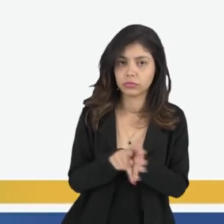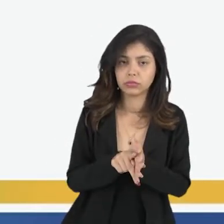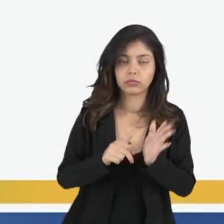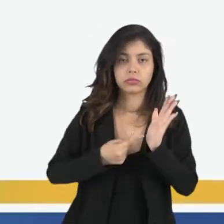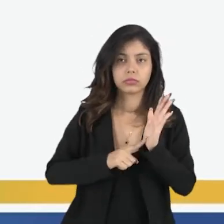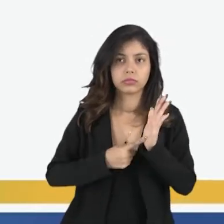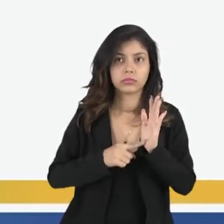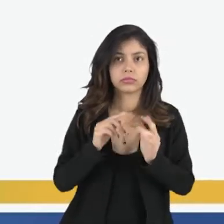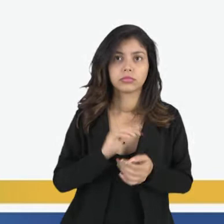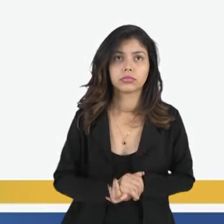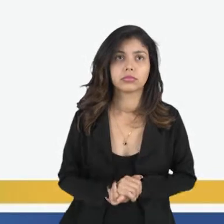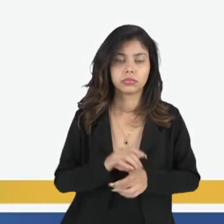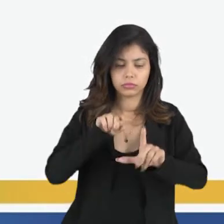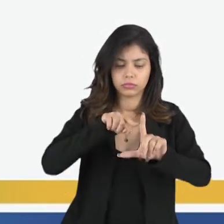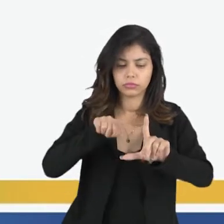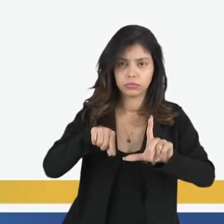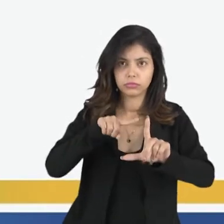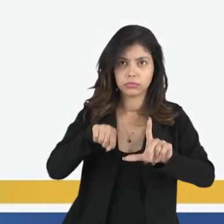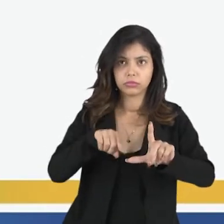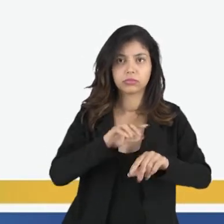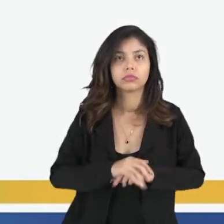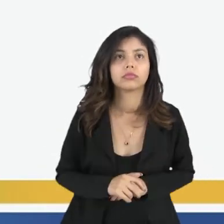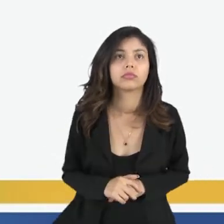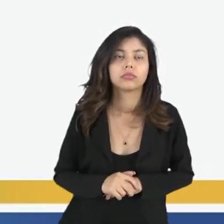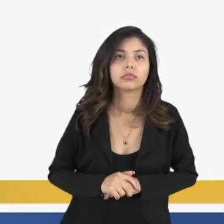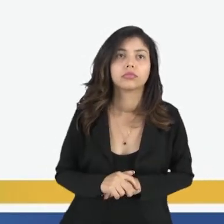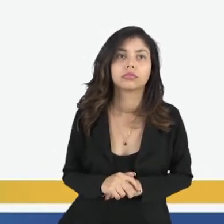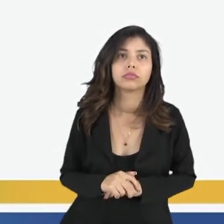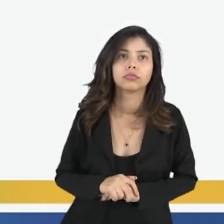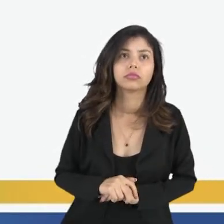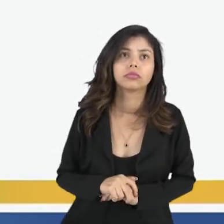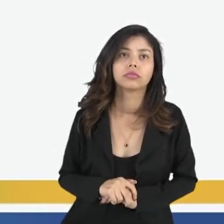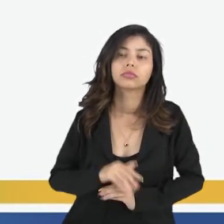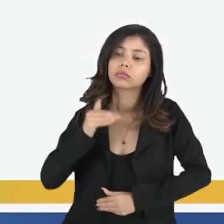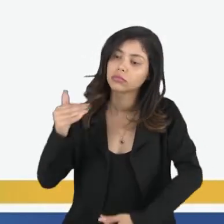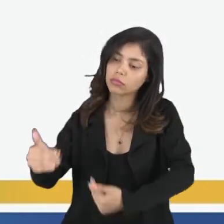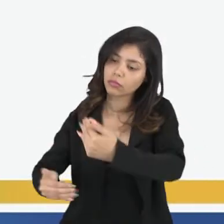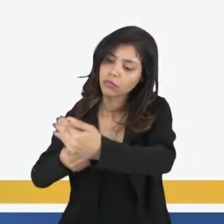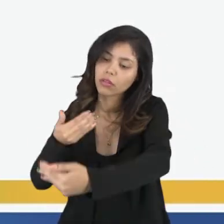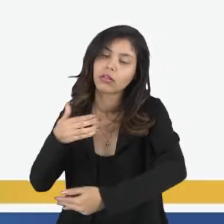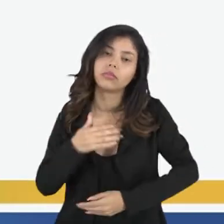esfera. Após essa evolução